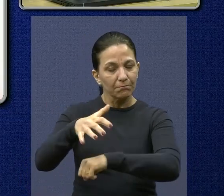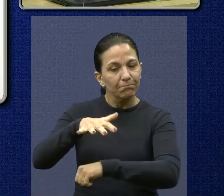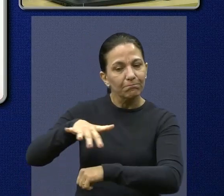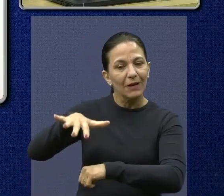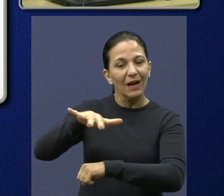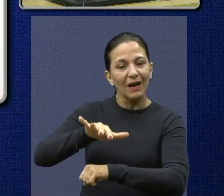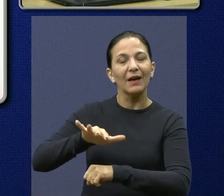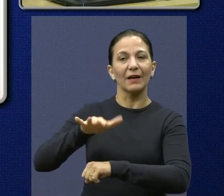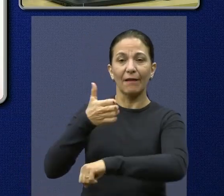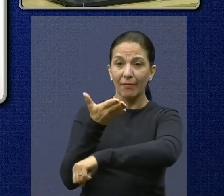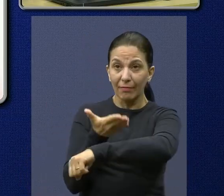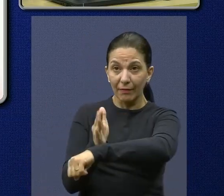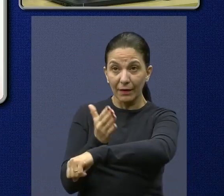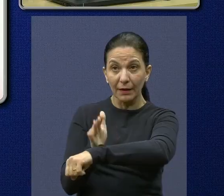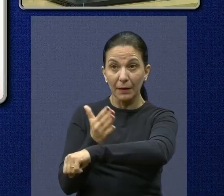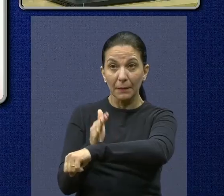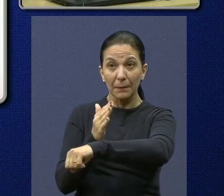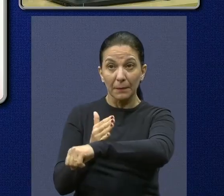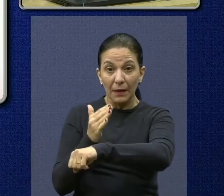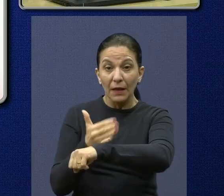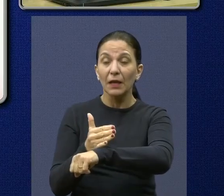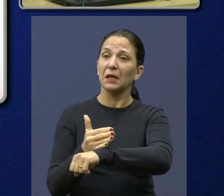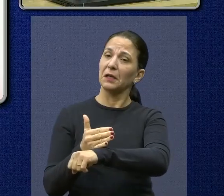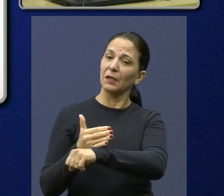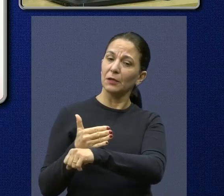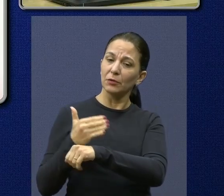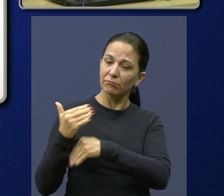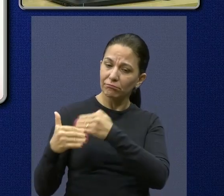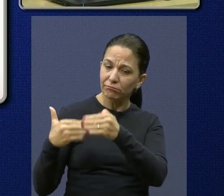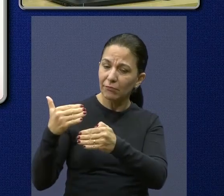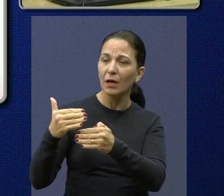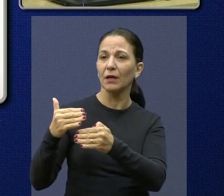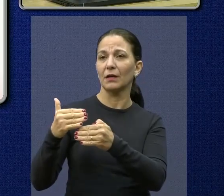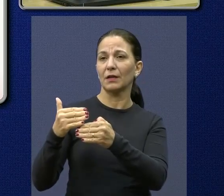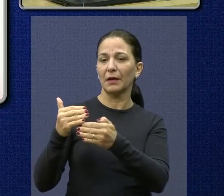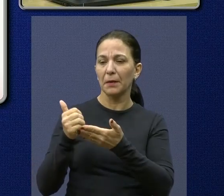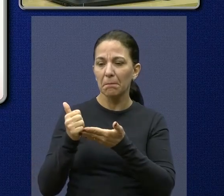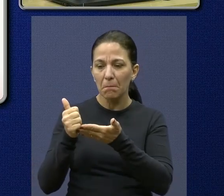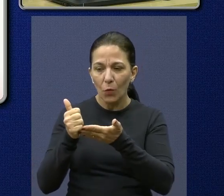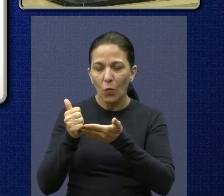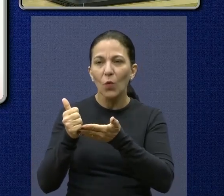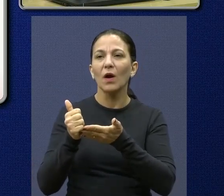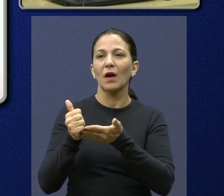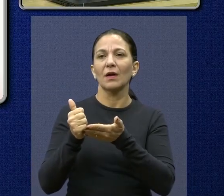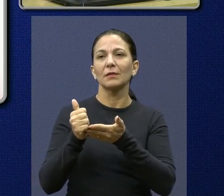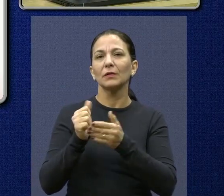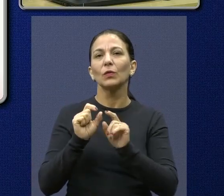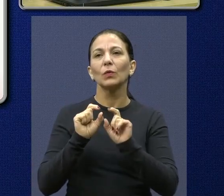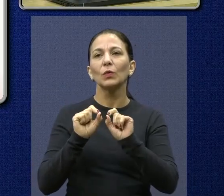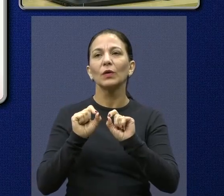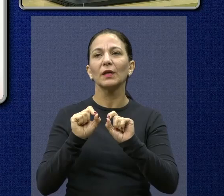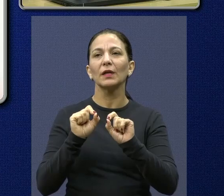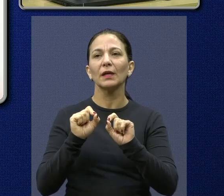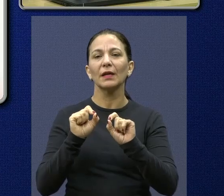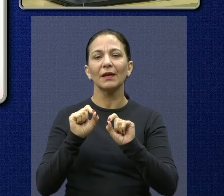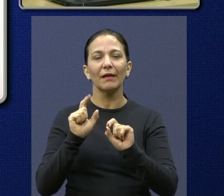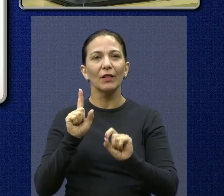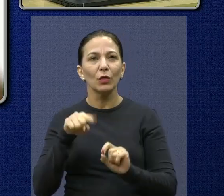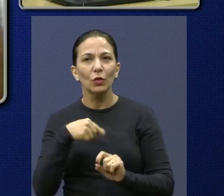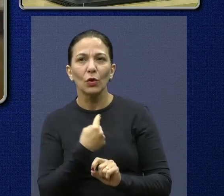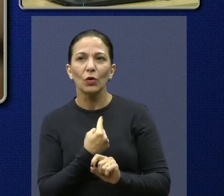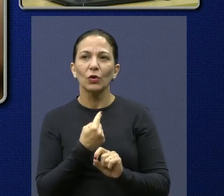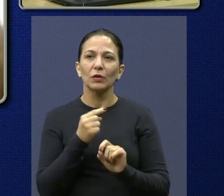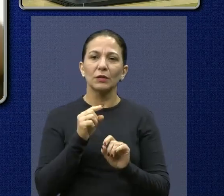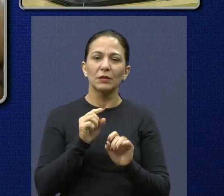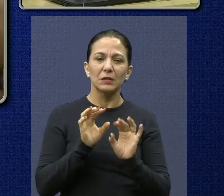profissionais, para treinamento, né, desenvolvimento aí, para suporte, enfim. Então, tudo isso está sendo